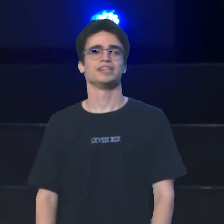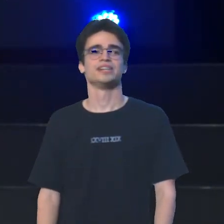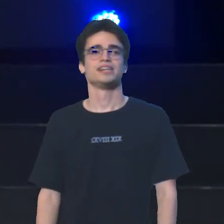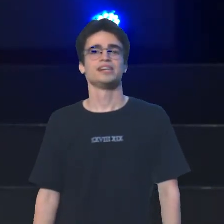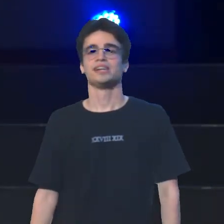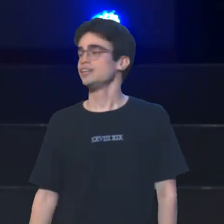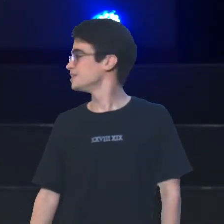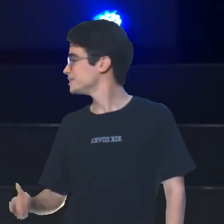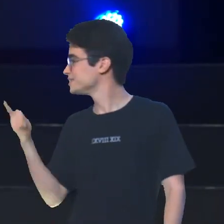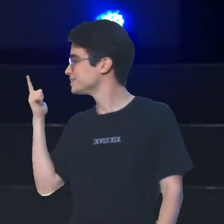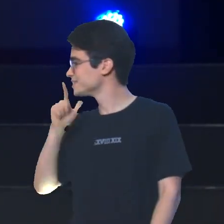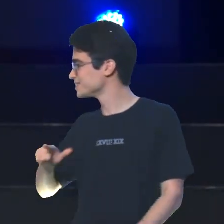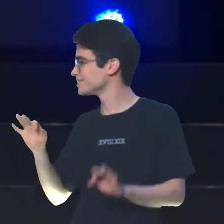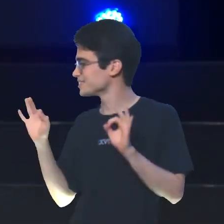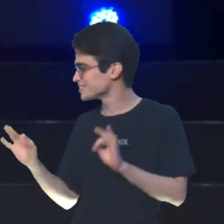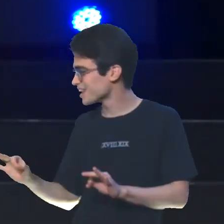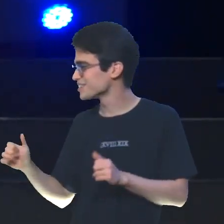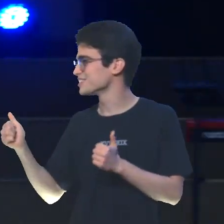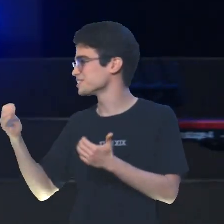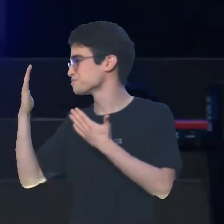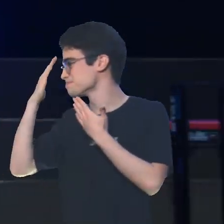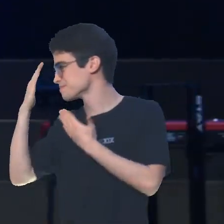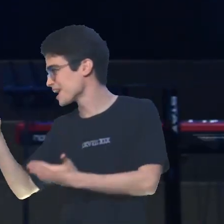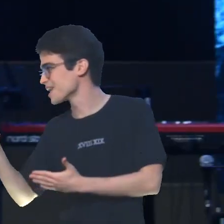Deu certo, Salomão? Obrigado.